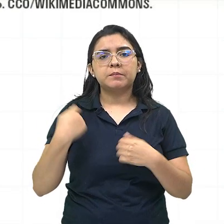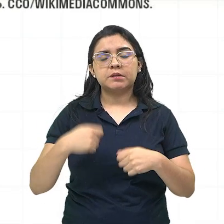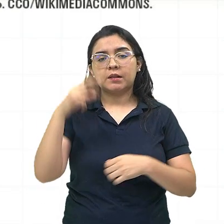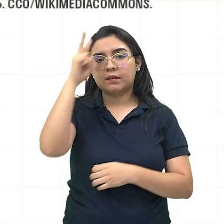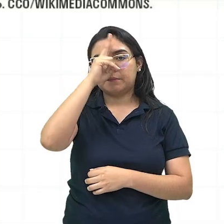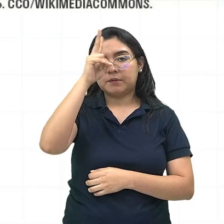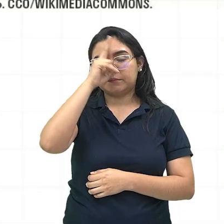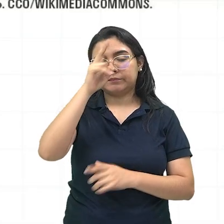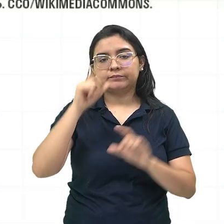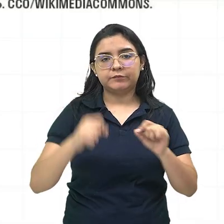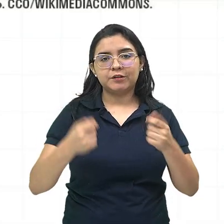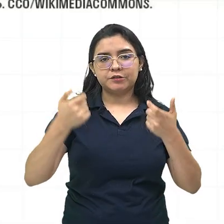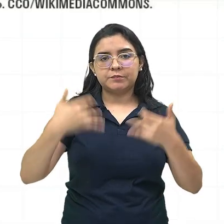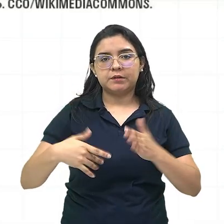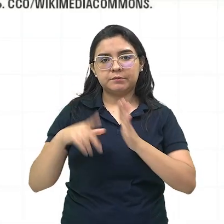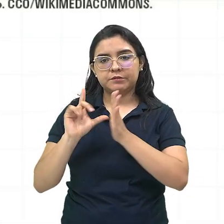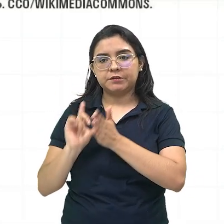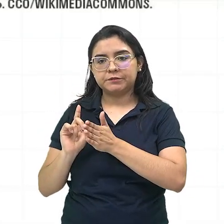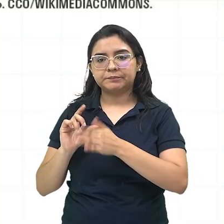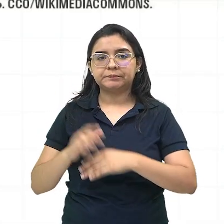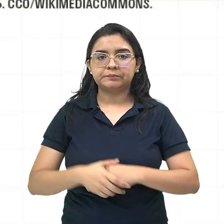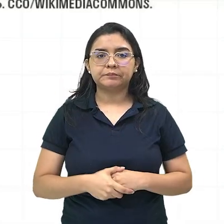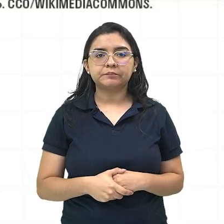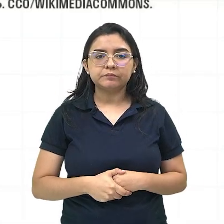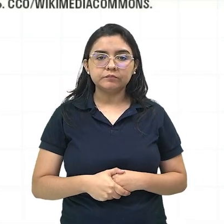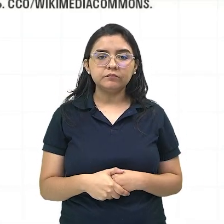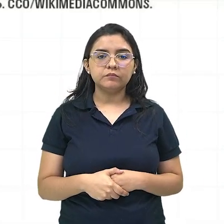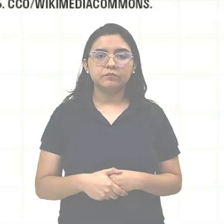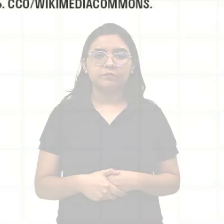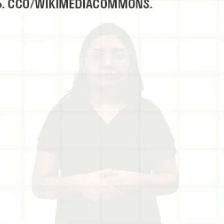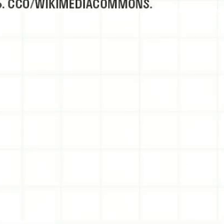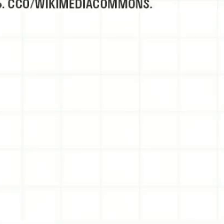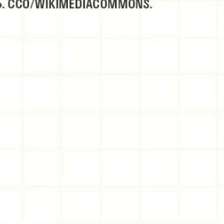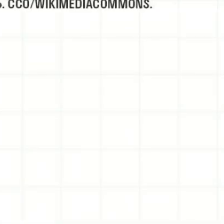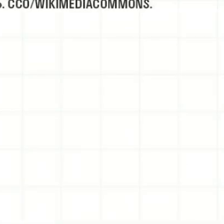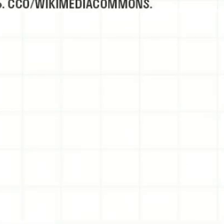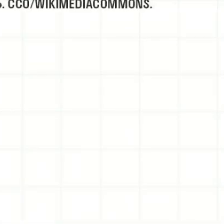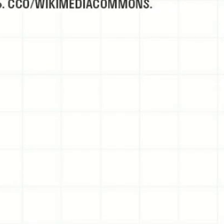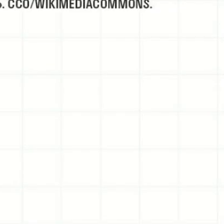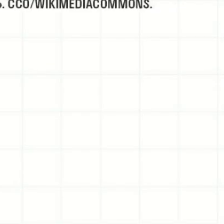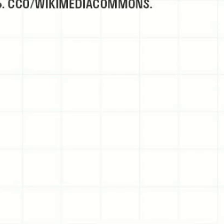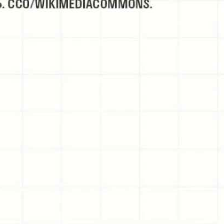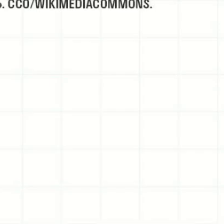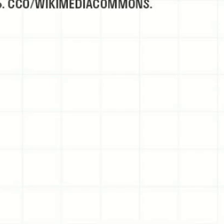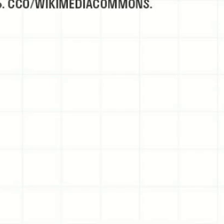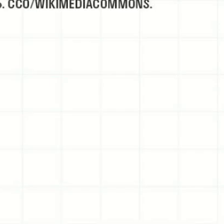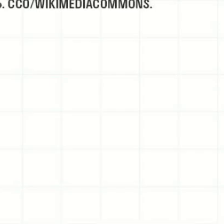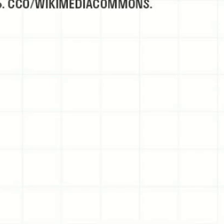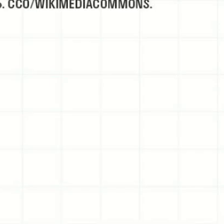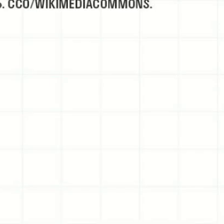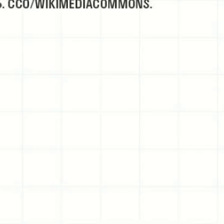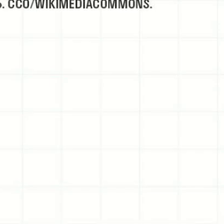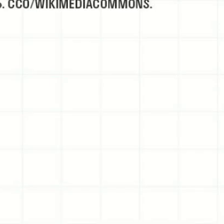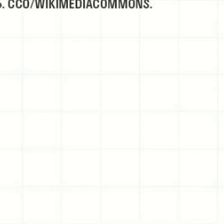lembrarmos daquilo que falamos há pouco, a deontologia, que é o quê? O estudo do dever, tá? Então, o que